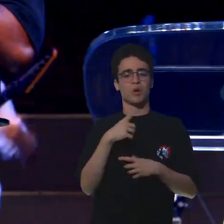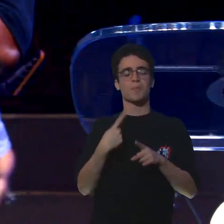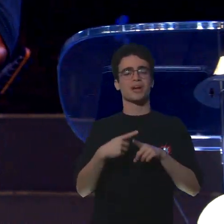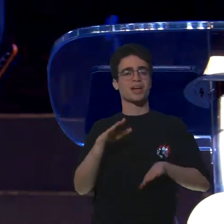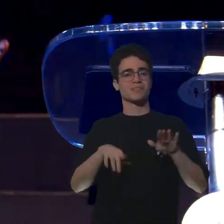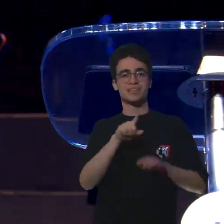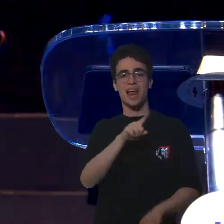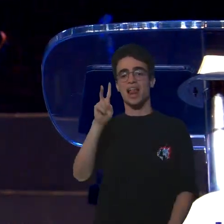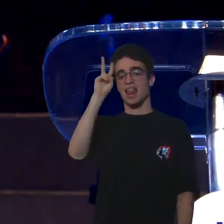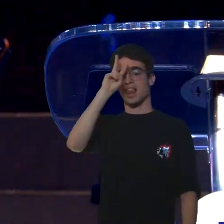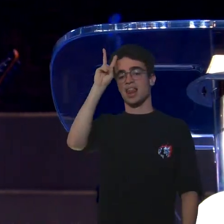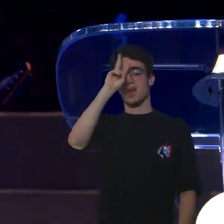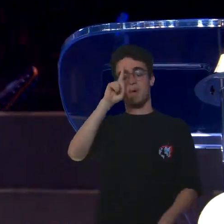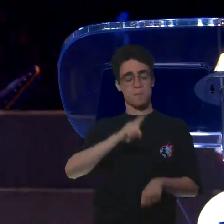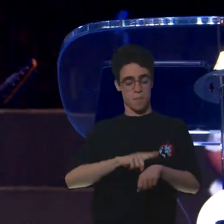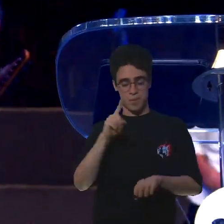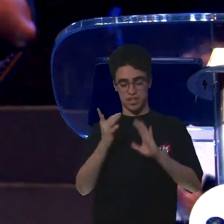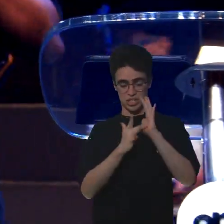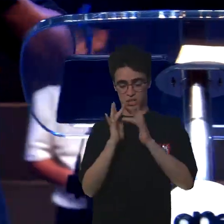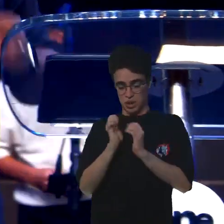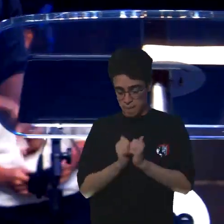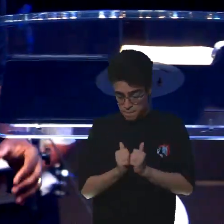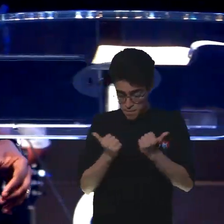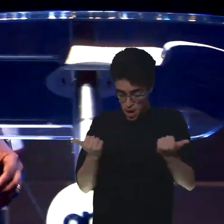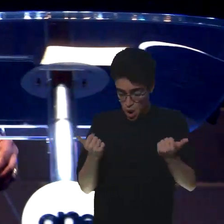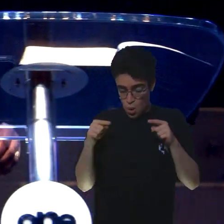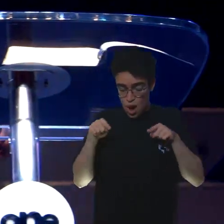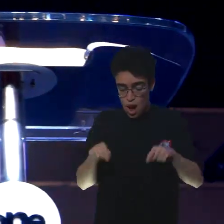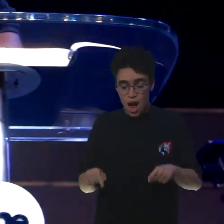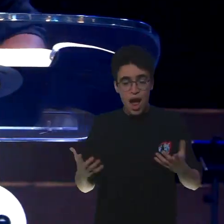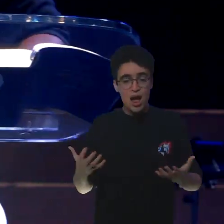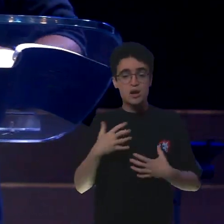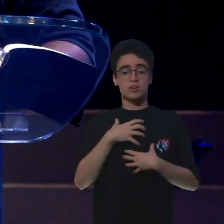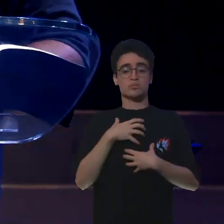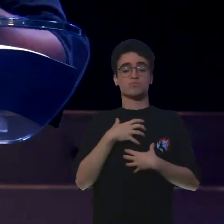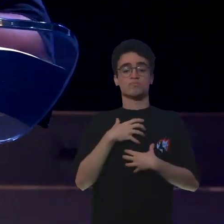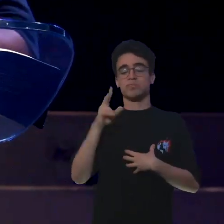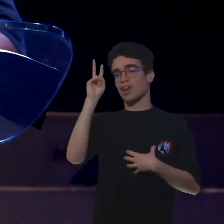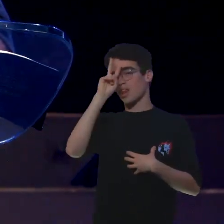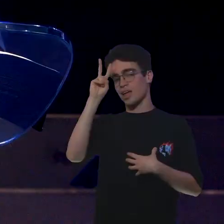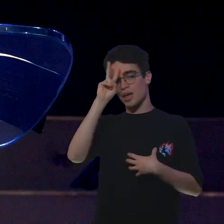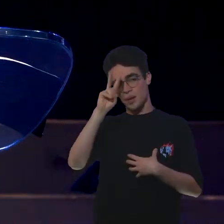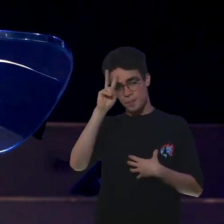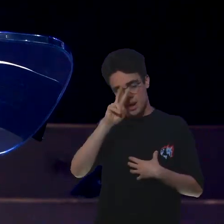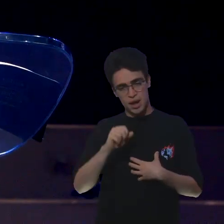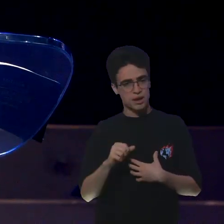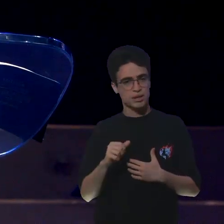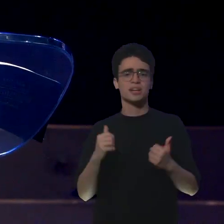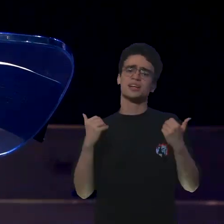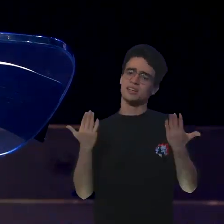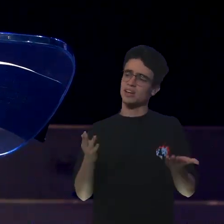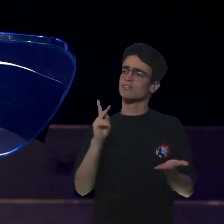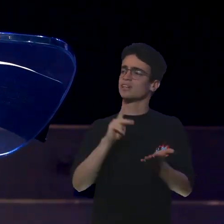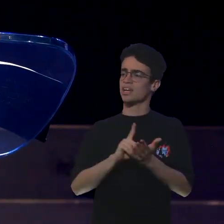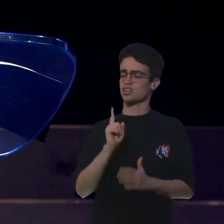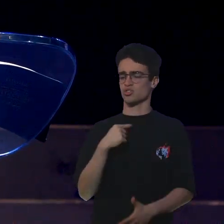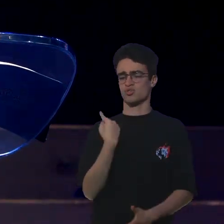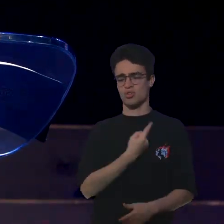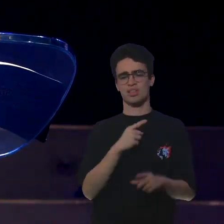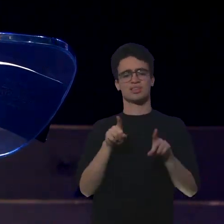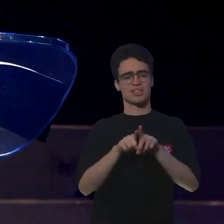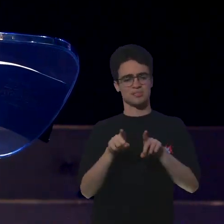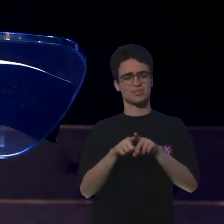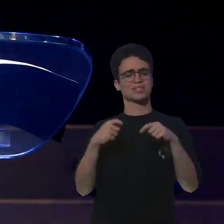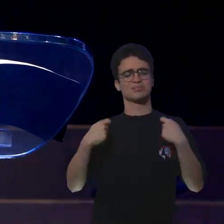lembraram de que Jesus partiu o pão para uma multiplicação. A gente precisa viver essas memórias